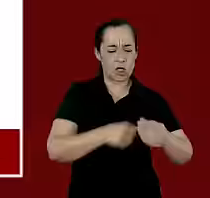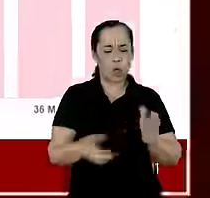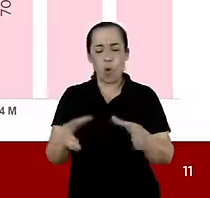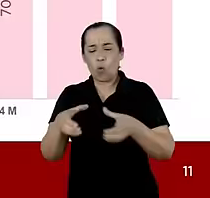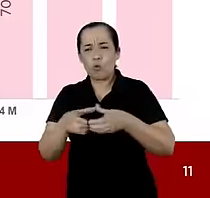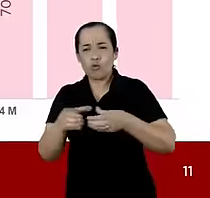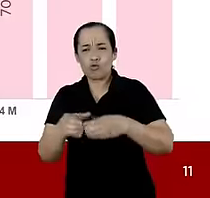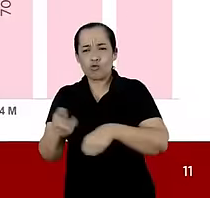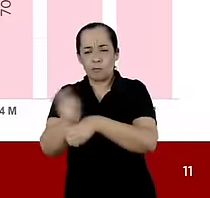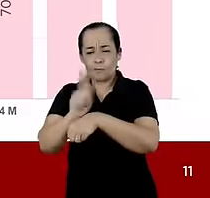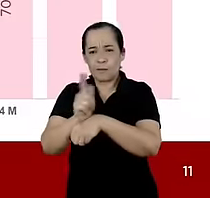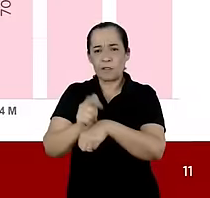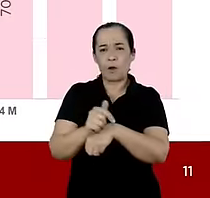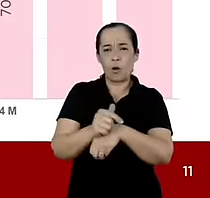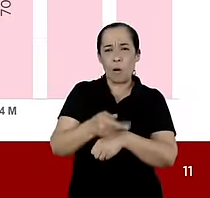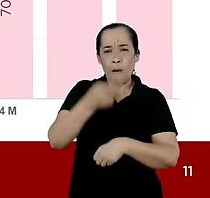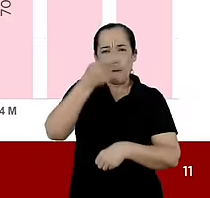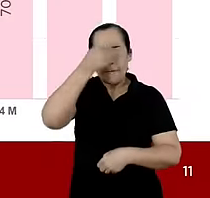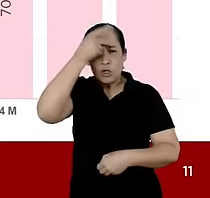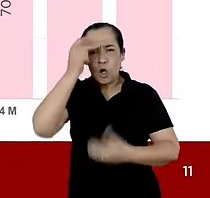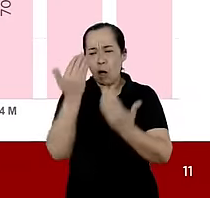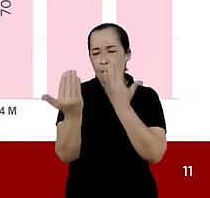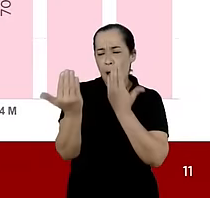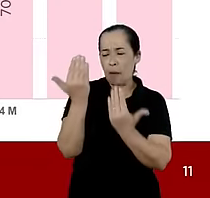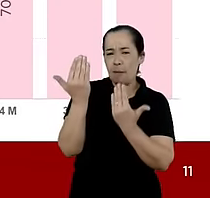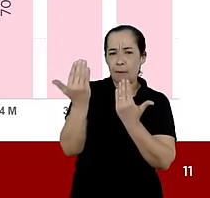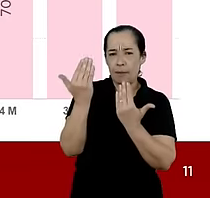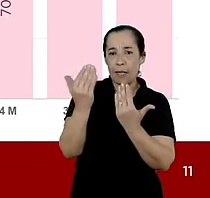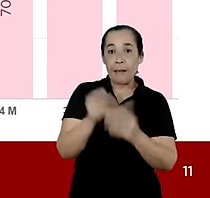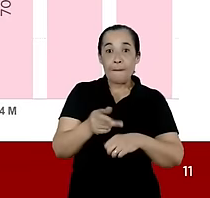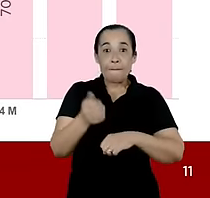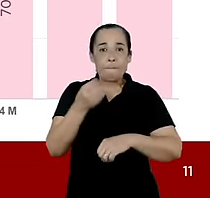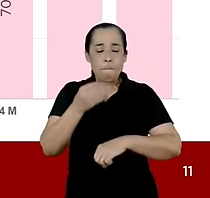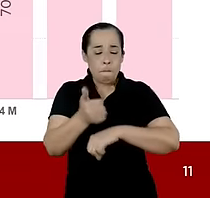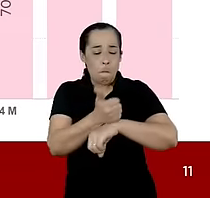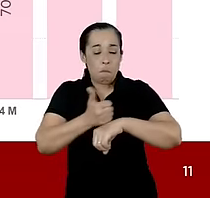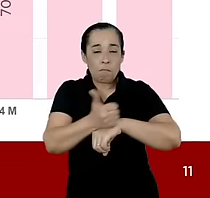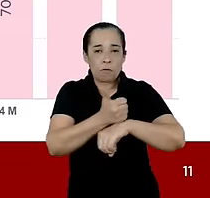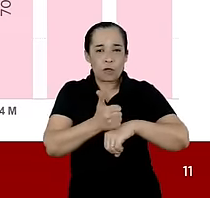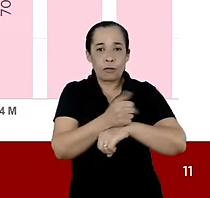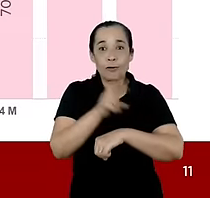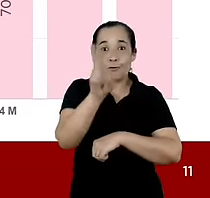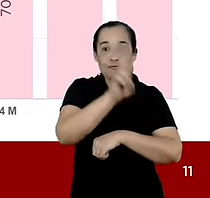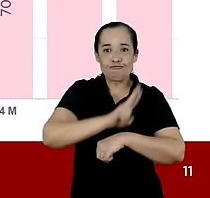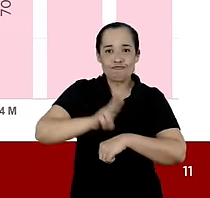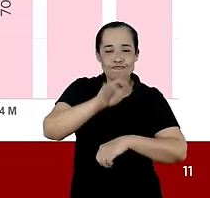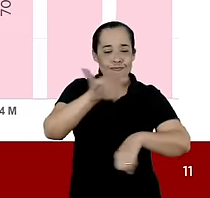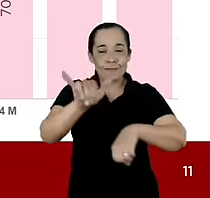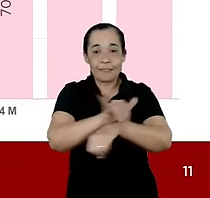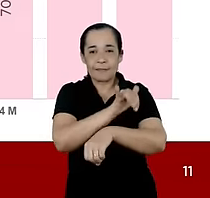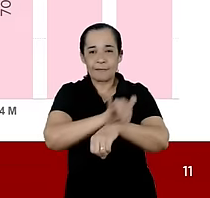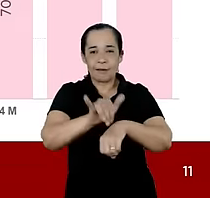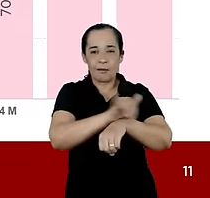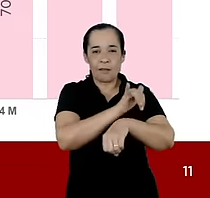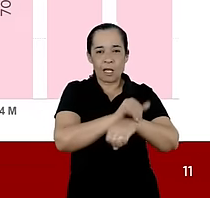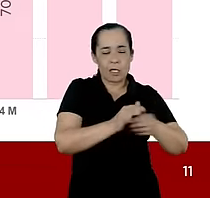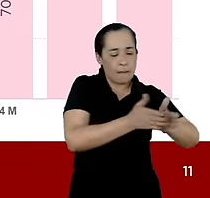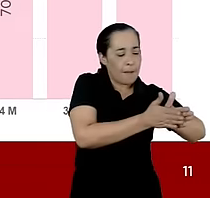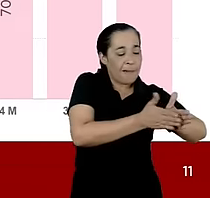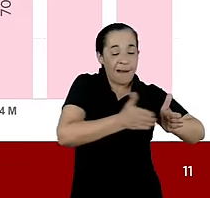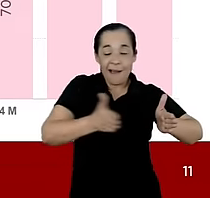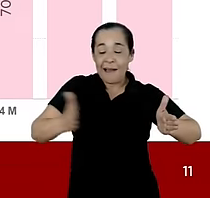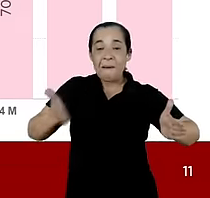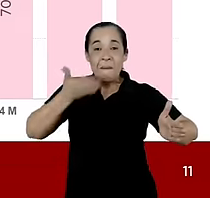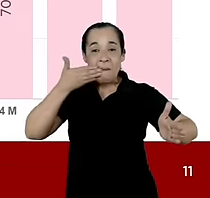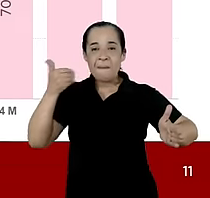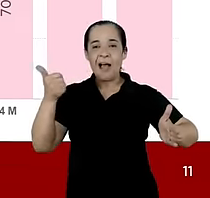analistas cada vez mais especializados vão fazendo utilizando ferramentas de mercado para amortecer fazer essa jornada ser melhor então fechando aqui o ponto